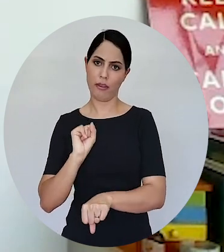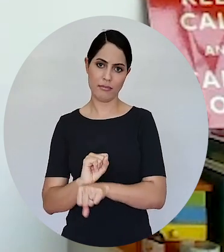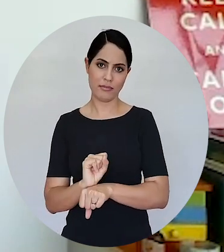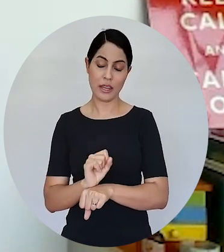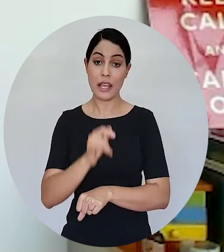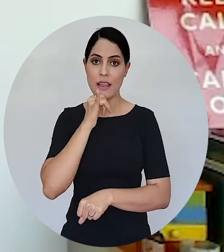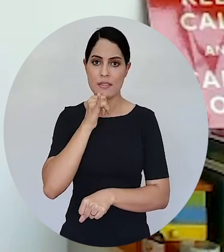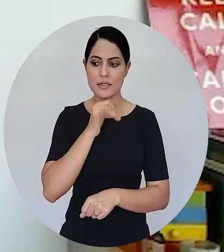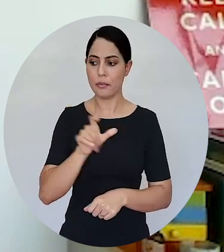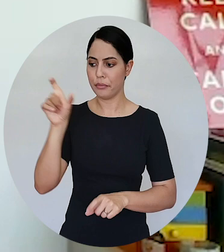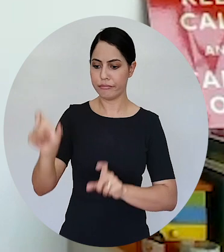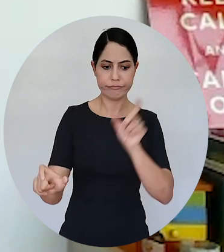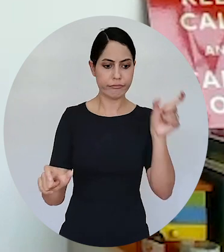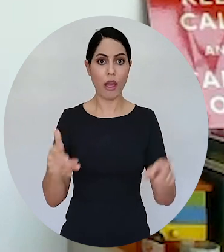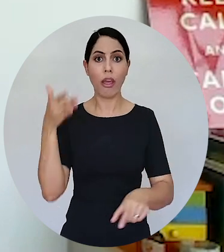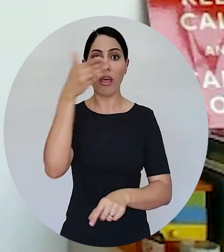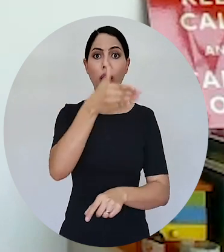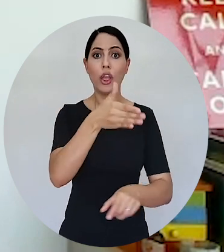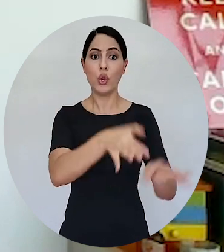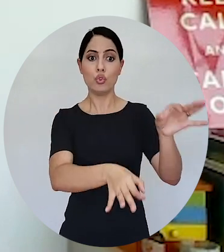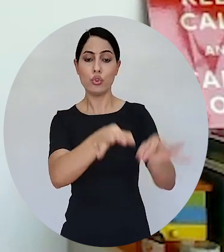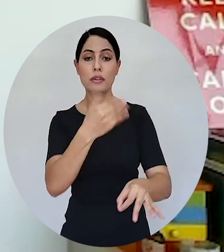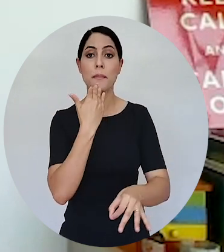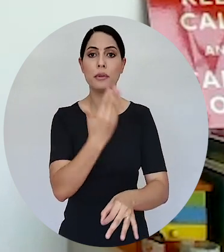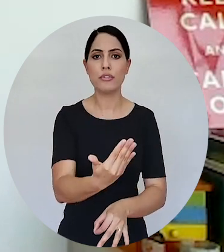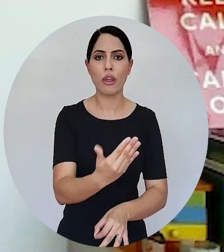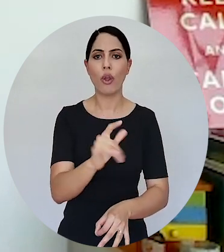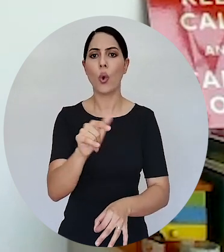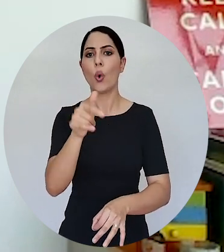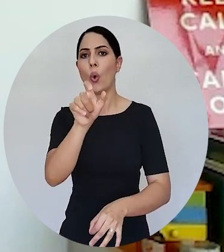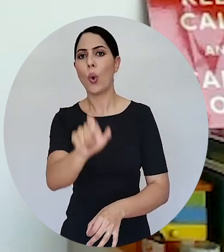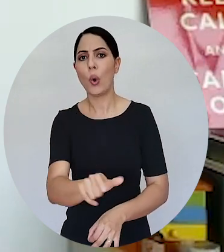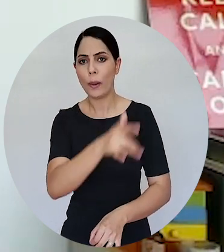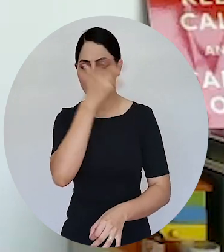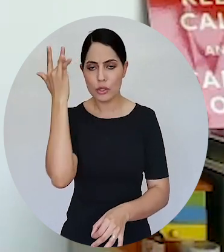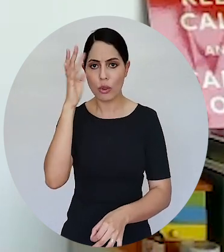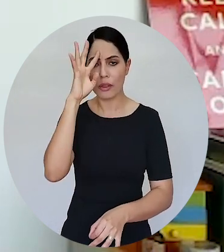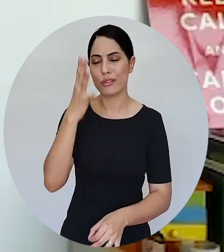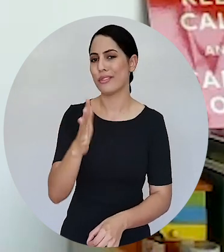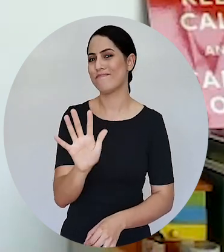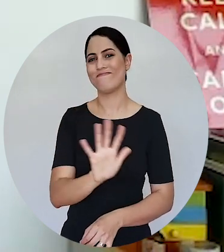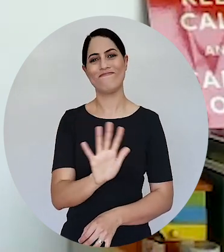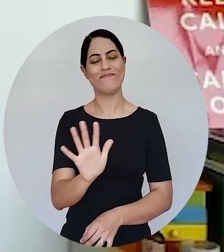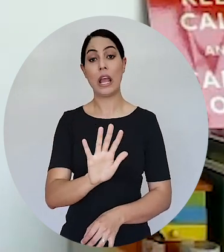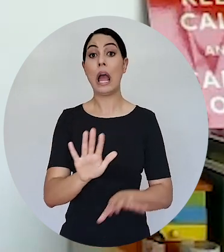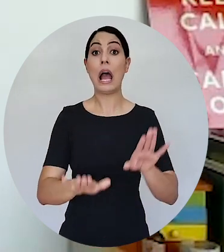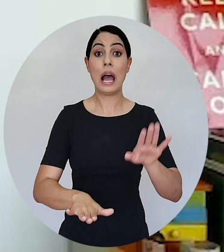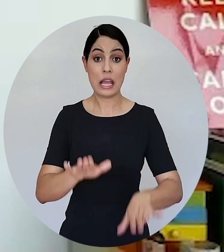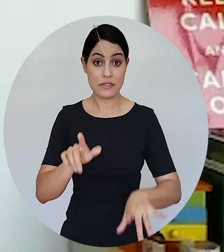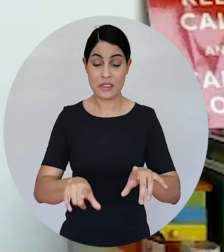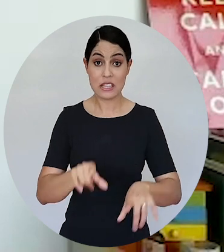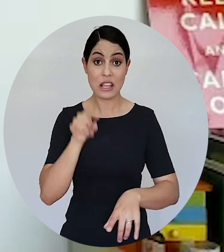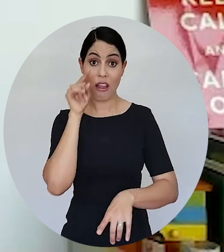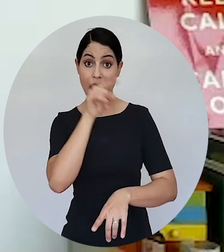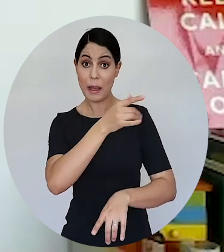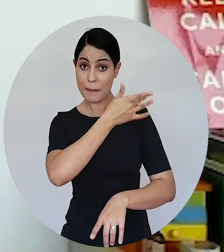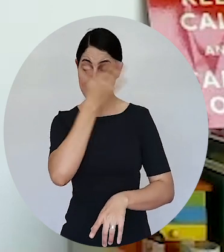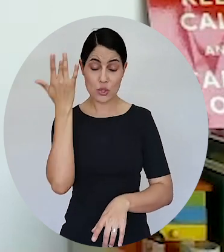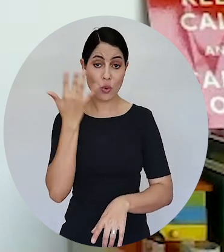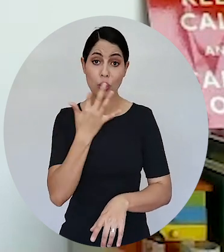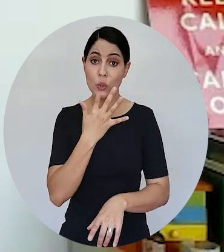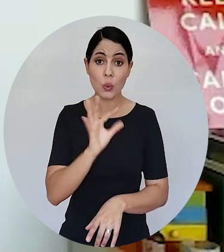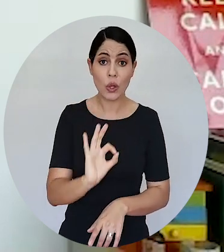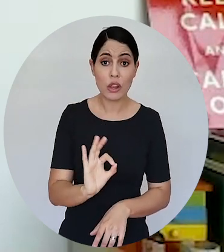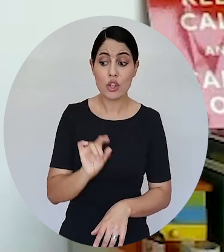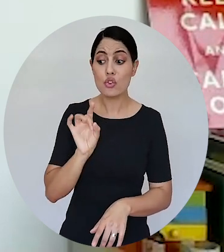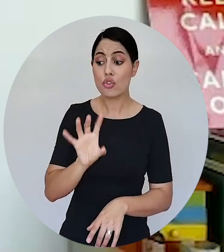as partes, por exemplo, irem para o judiciário ou esperarem a decisão de um terceiro, que muitas vezes não tem aquele conhecimento